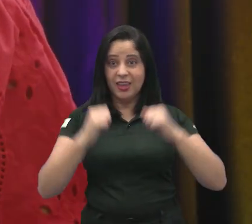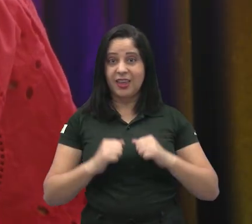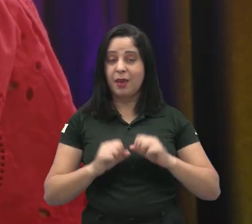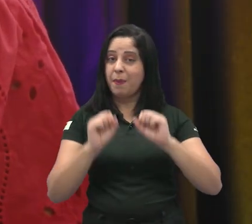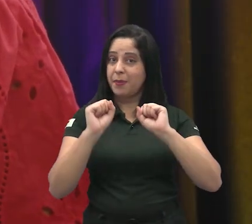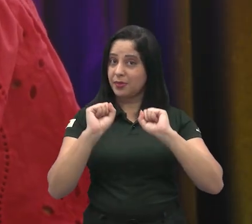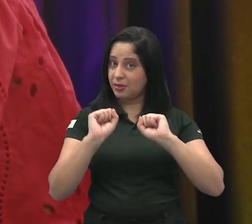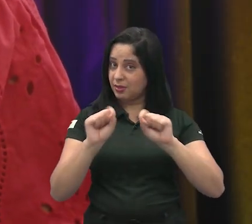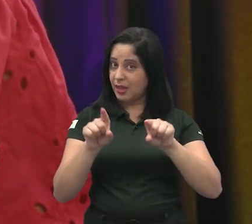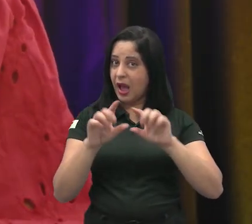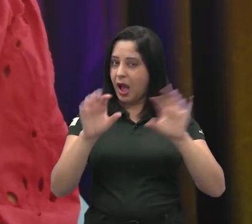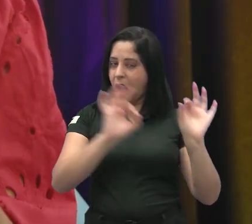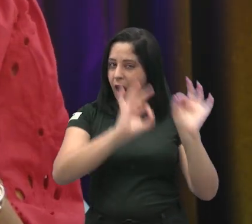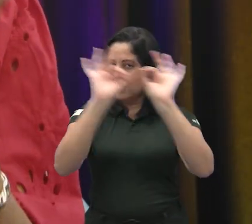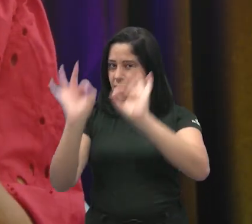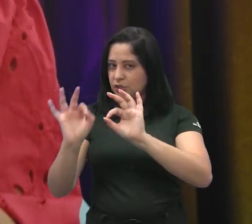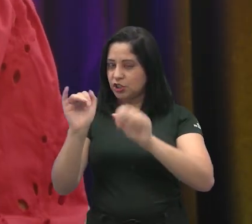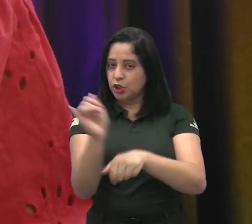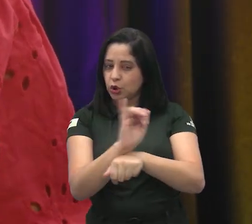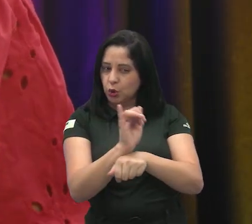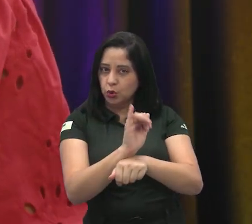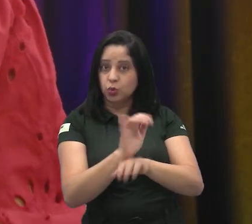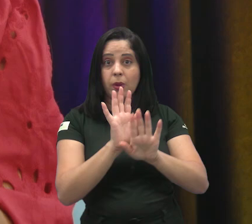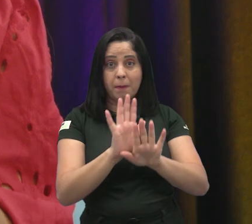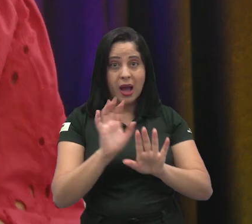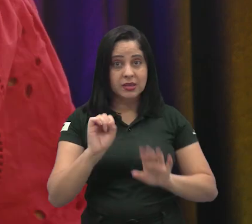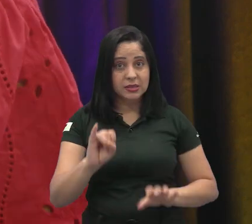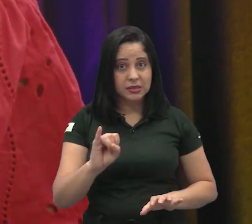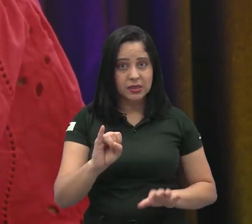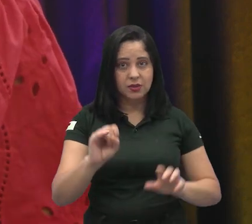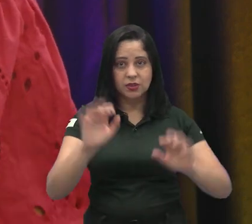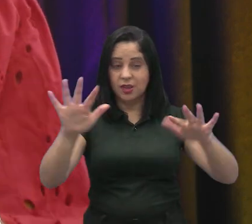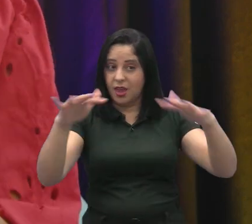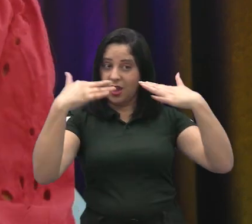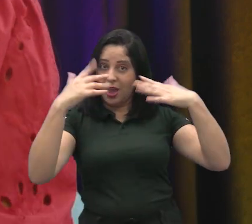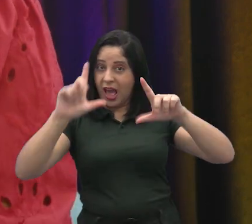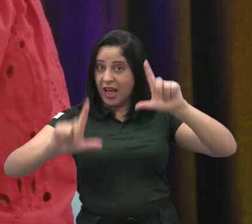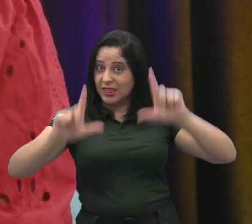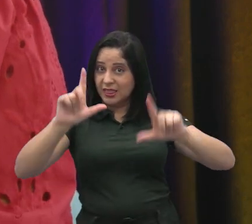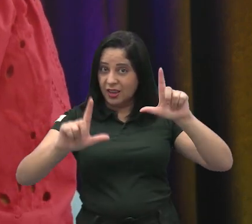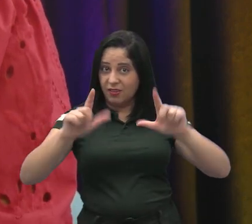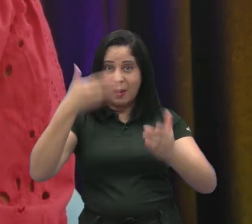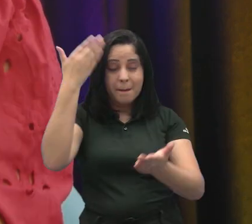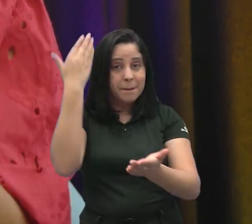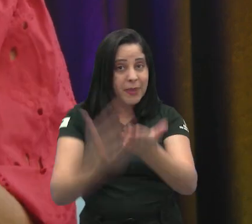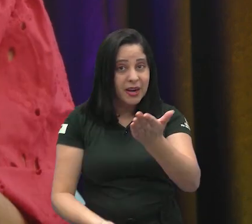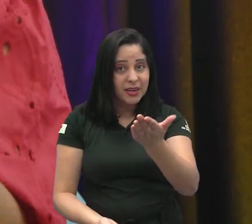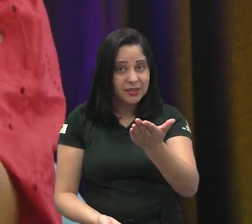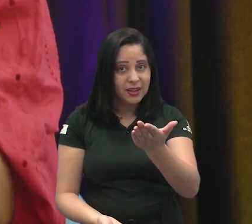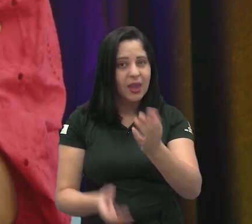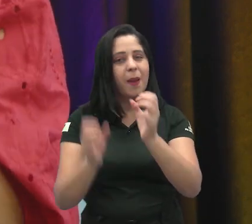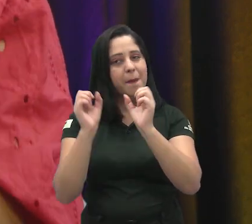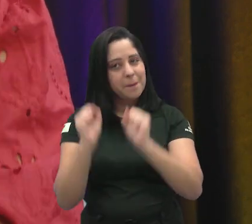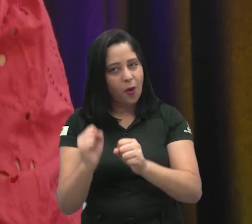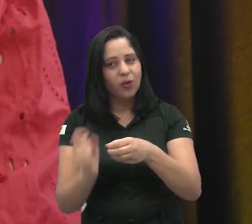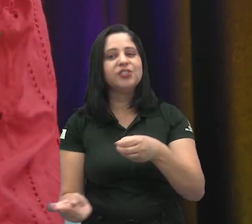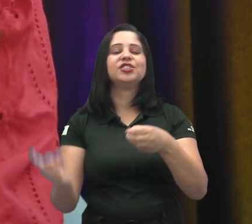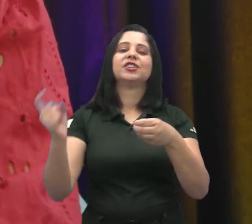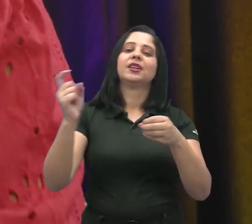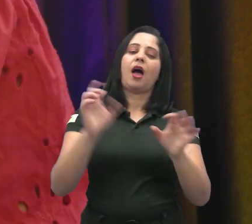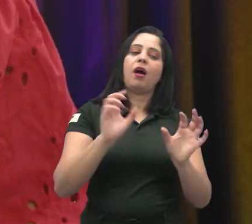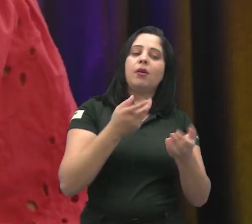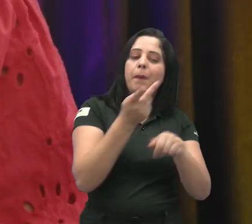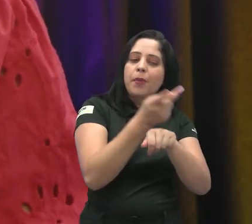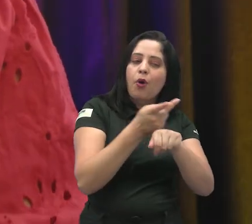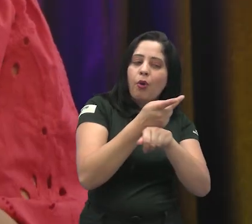link do YouTube. Mas se você está assistindo a gente pela TV, se você perder algum dia a programação, você pode ir lá